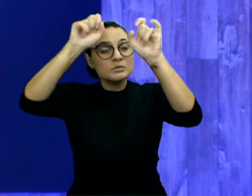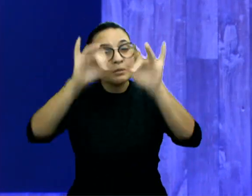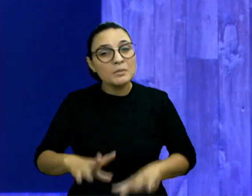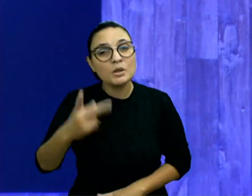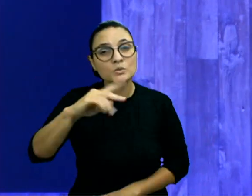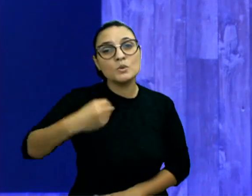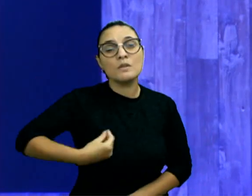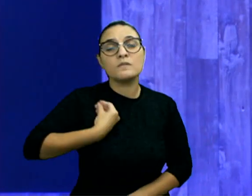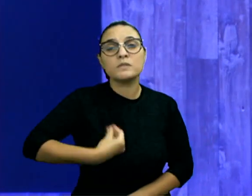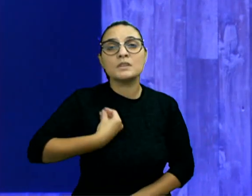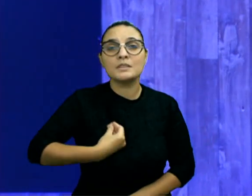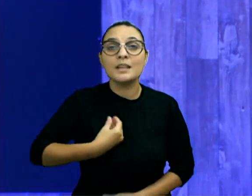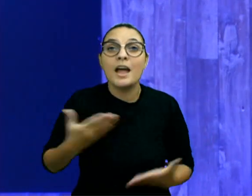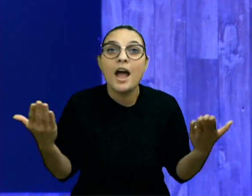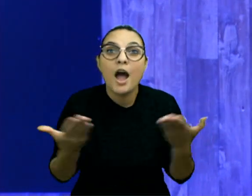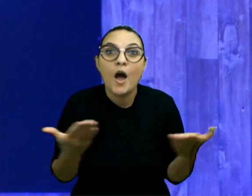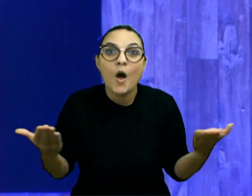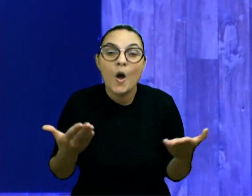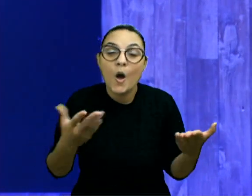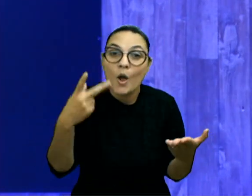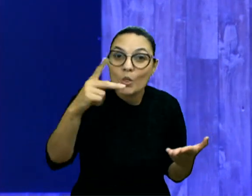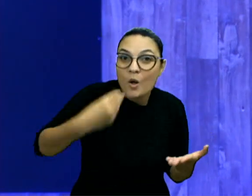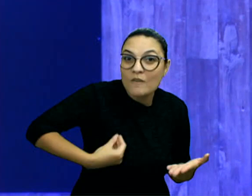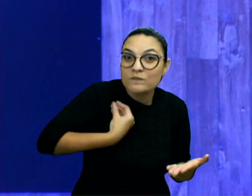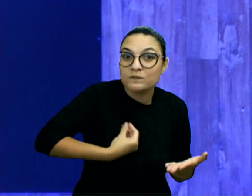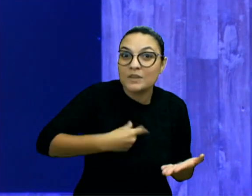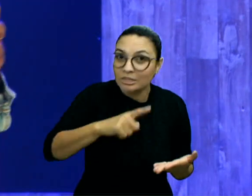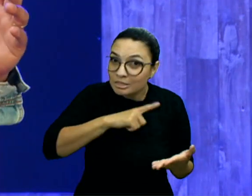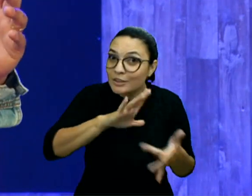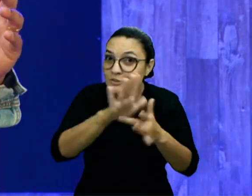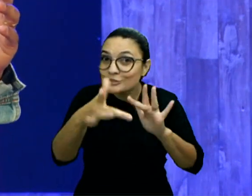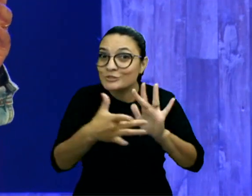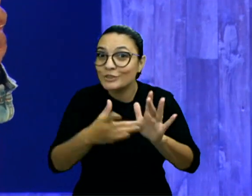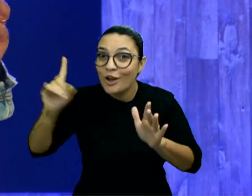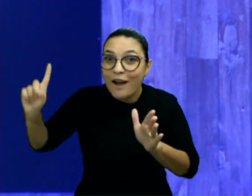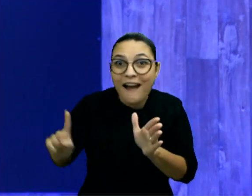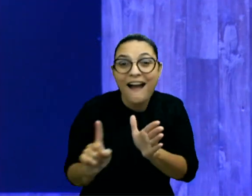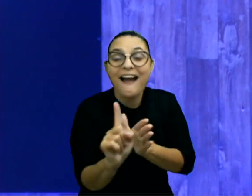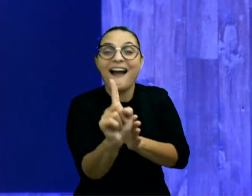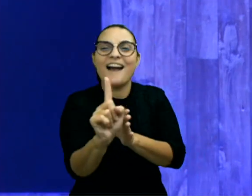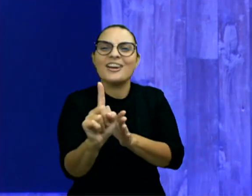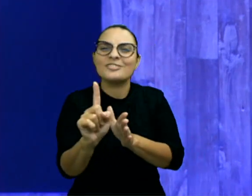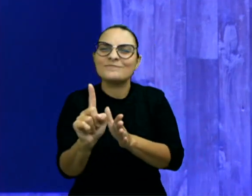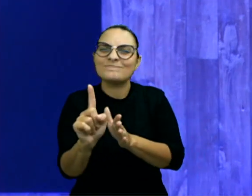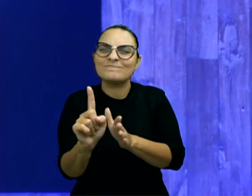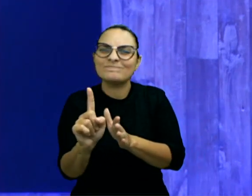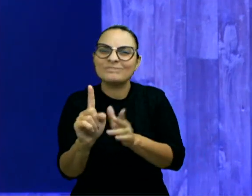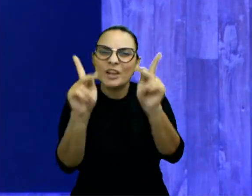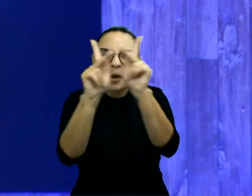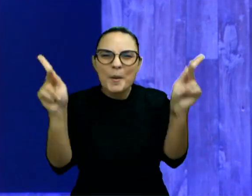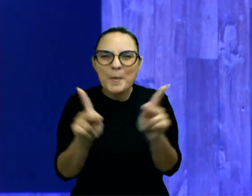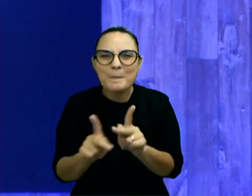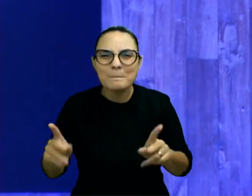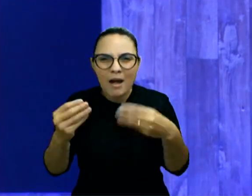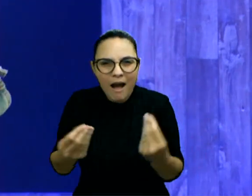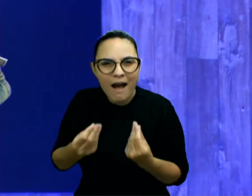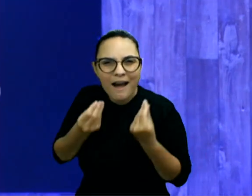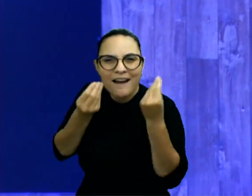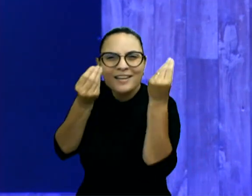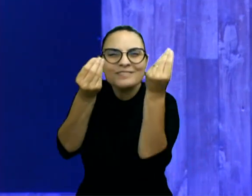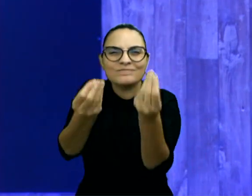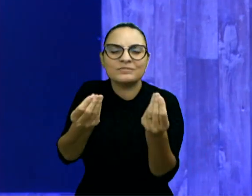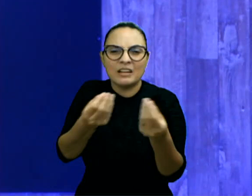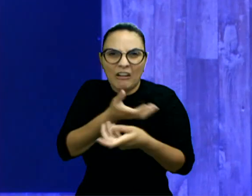vida. Você acaba de receber Jesus como Senhor e Salvador. Você acaba de ser inundado de paz. Esse vazio que estava no seu